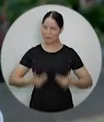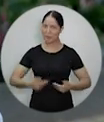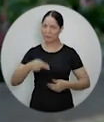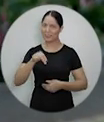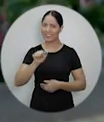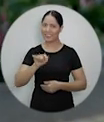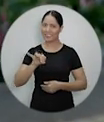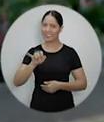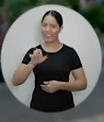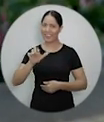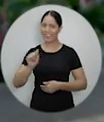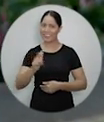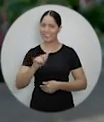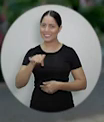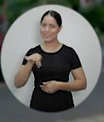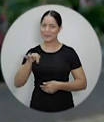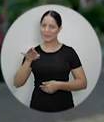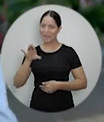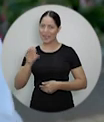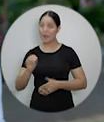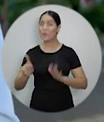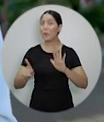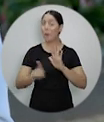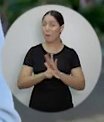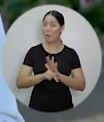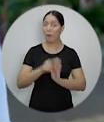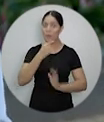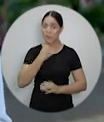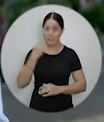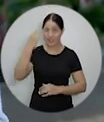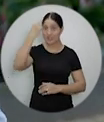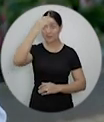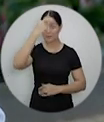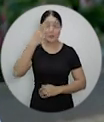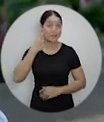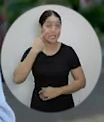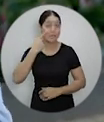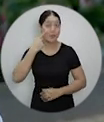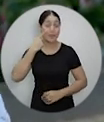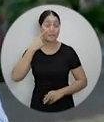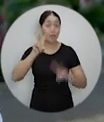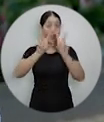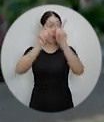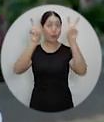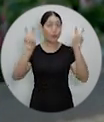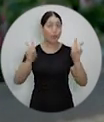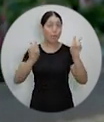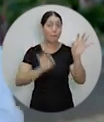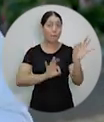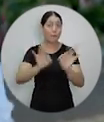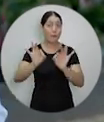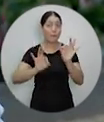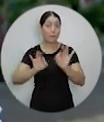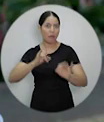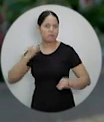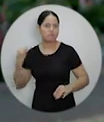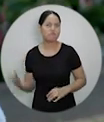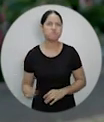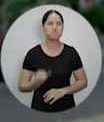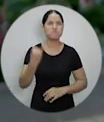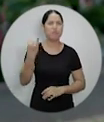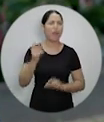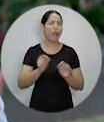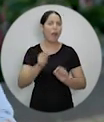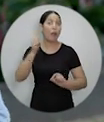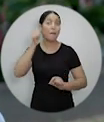pela próxima meia hora você confere comigo um programa que vai discutir um tema que está em alta: